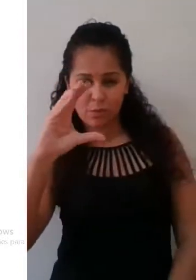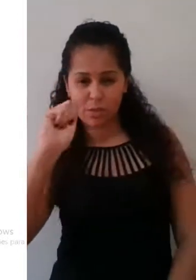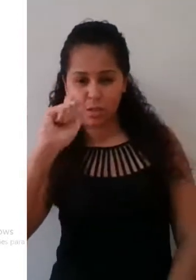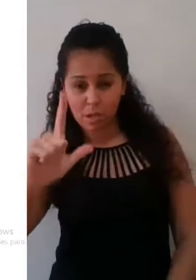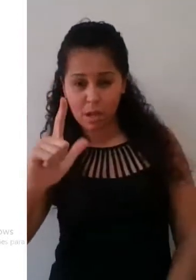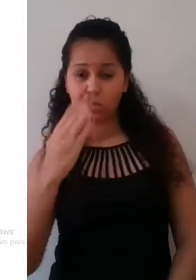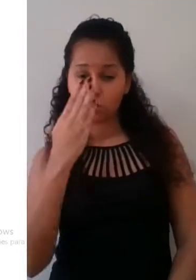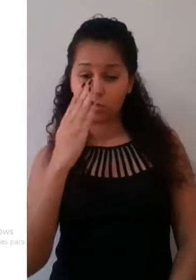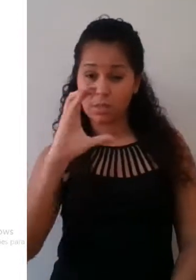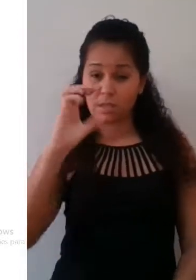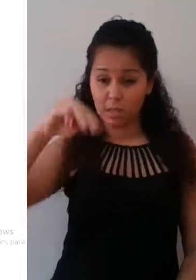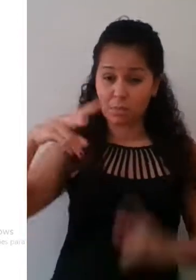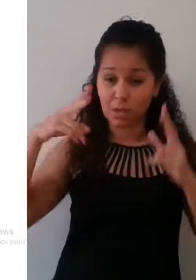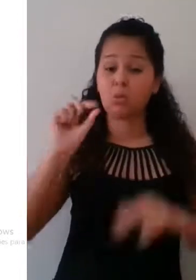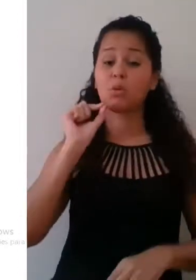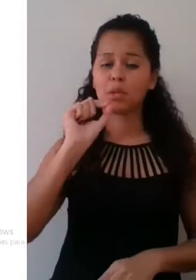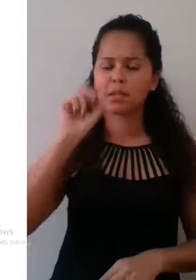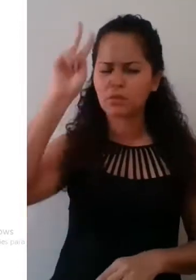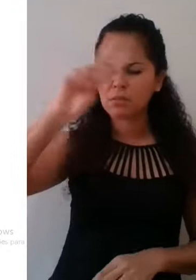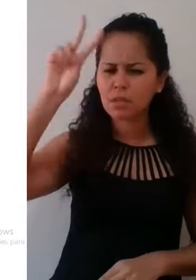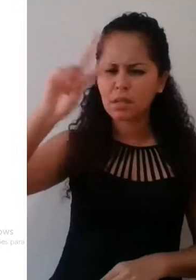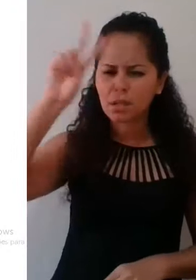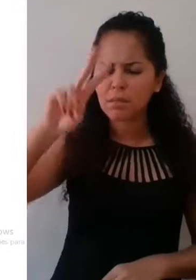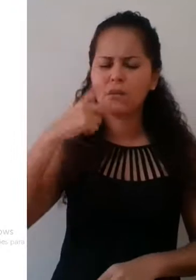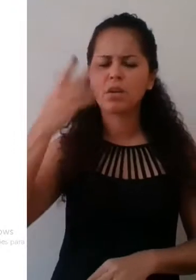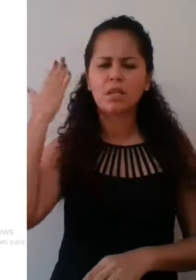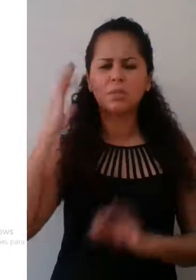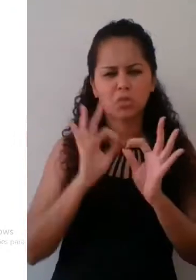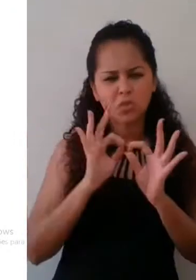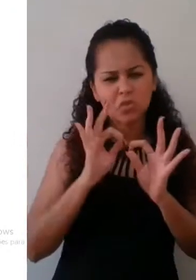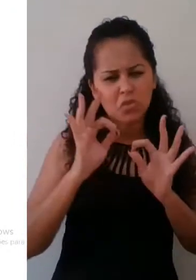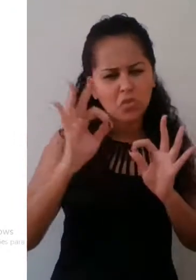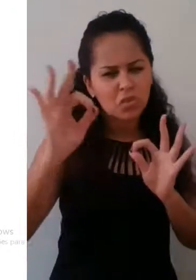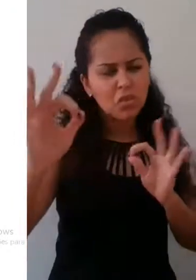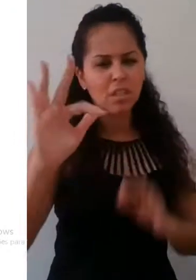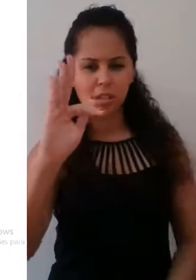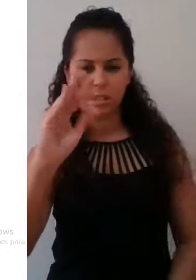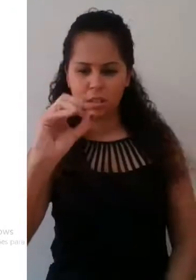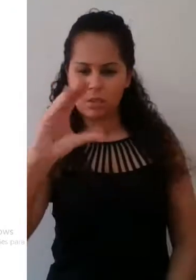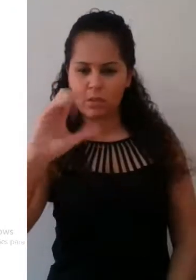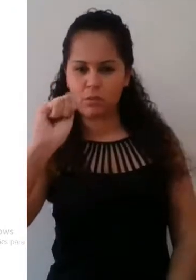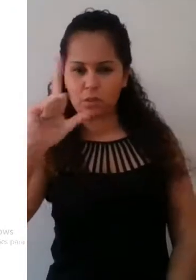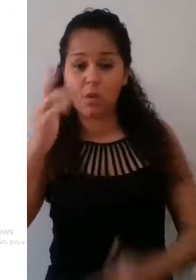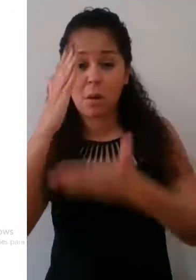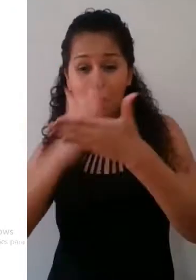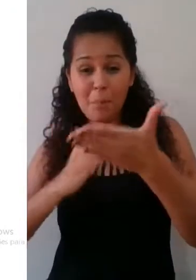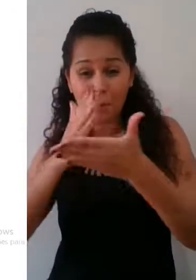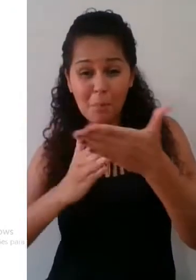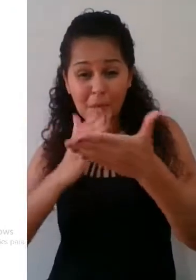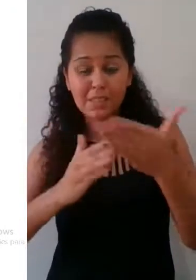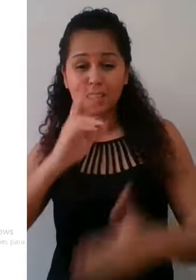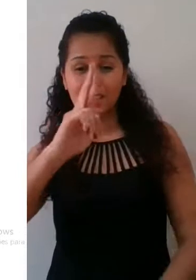Então, vamos voltar lá e lembrar. Quando a gente falou, a distância focal era metade do raio de curvatura. Então, se o raio de